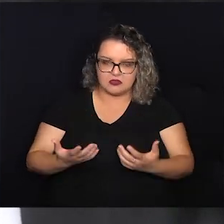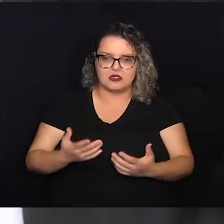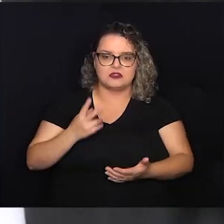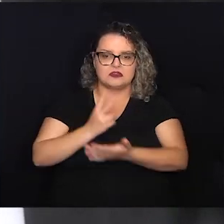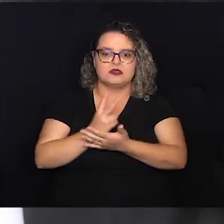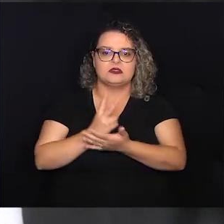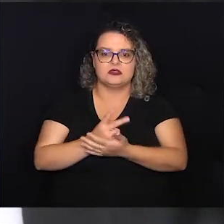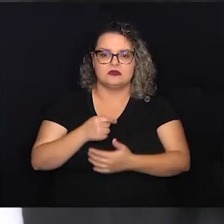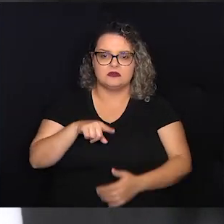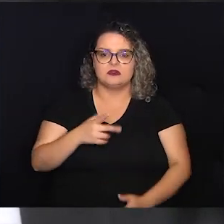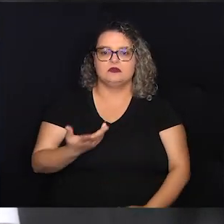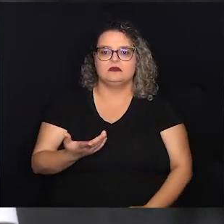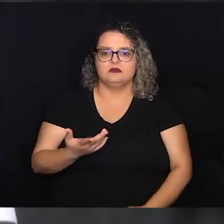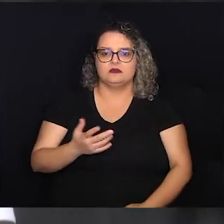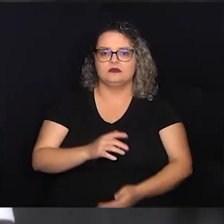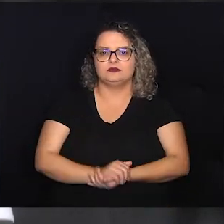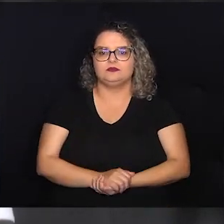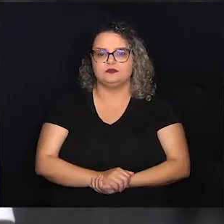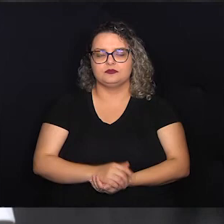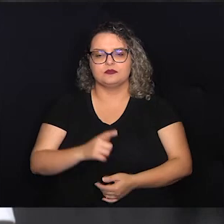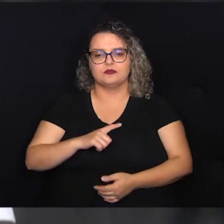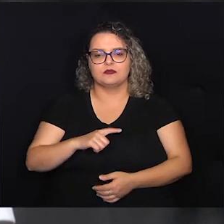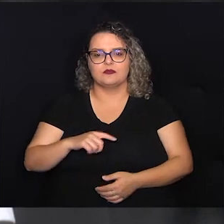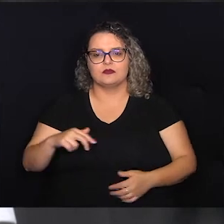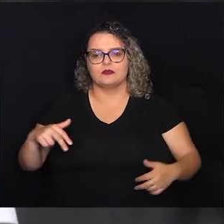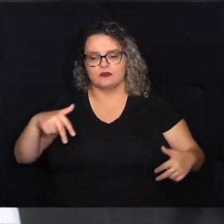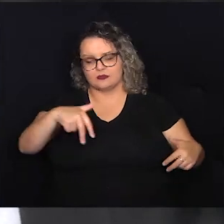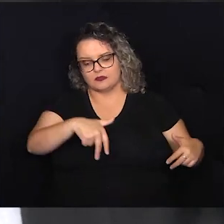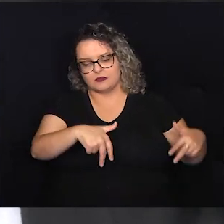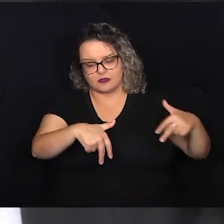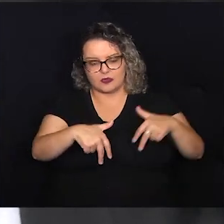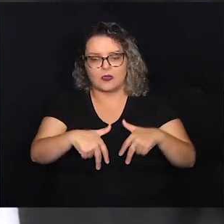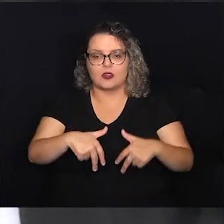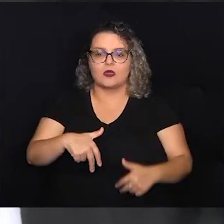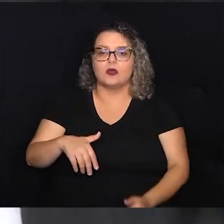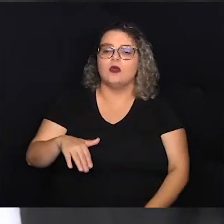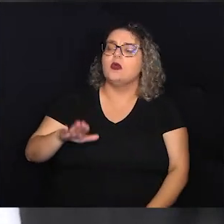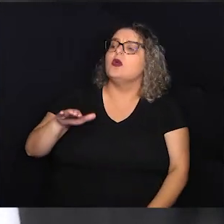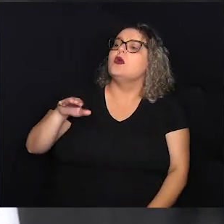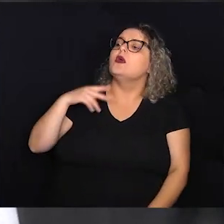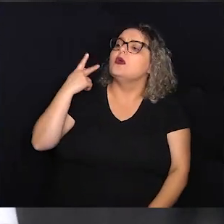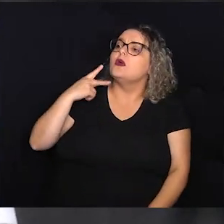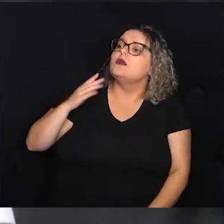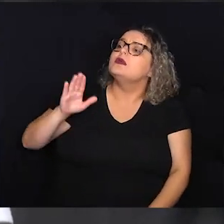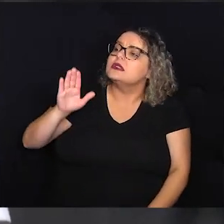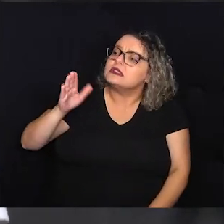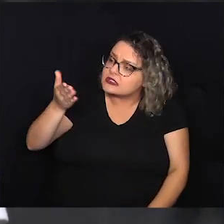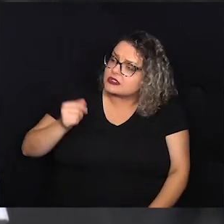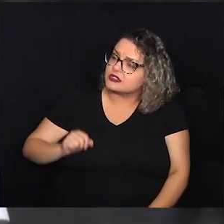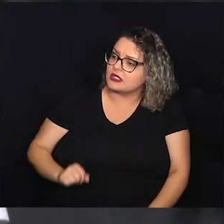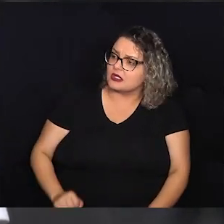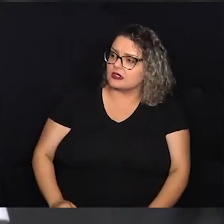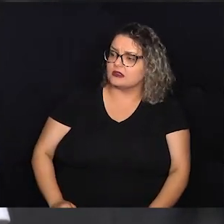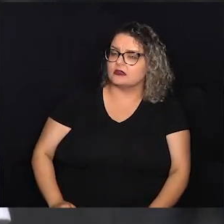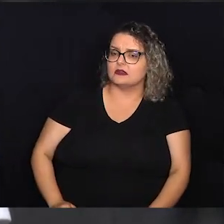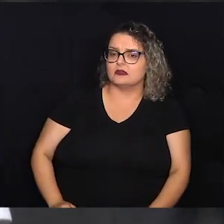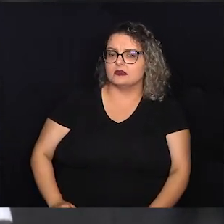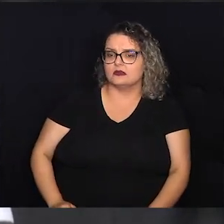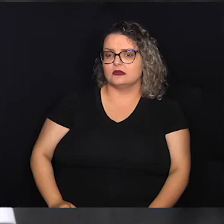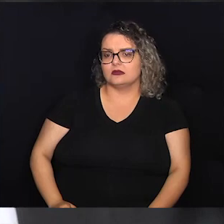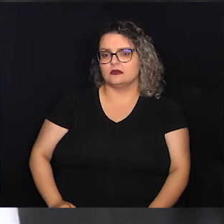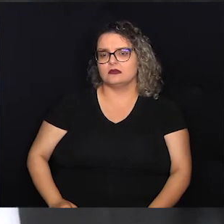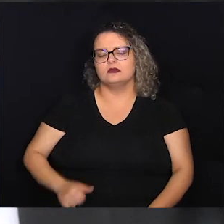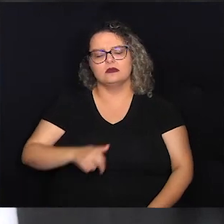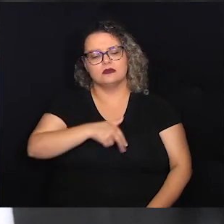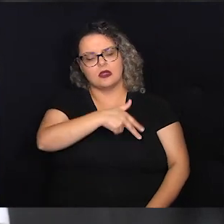fui, um dia descendo lá, teve um rapaz que falou para mim, o Ademar: ô vereador, por que você não se candidata? E eu